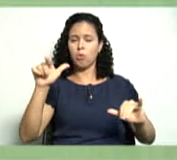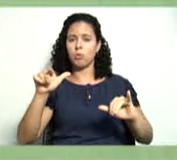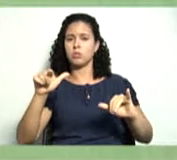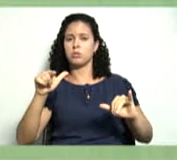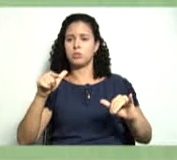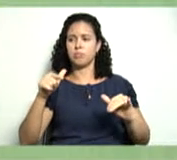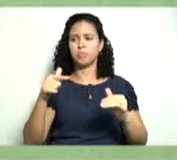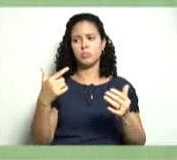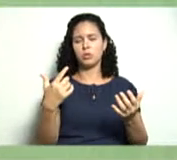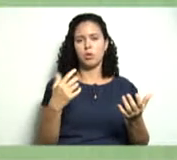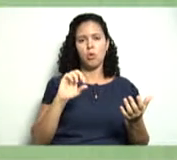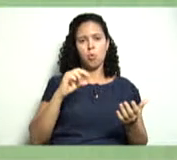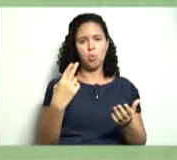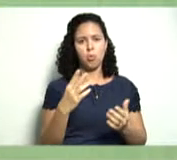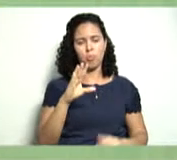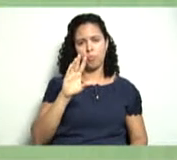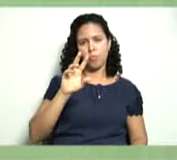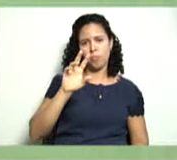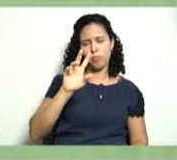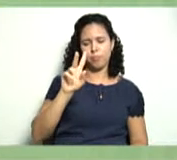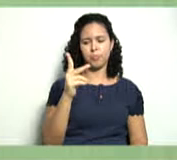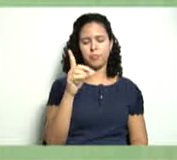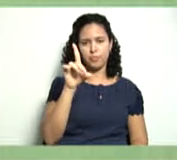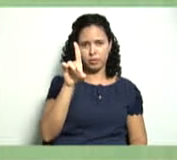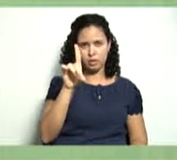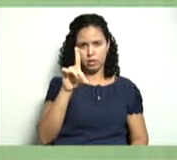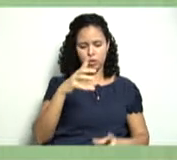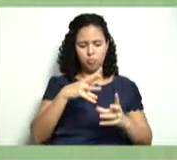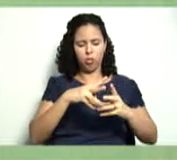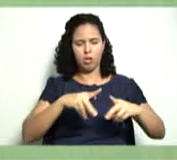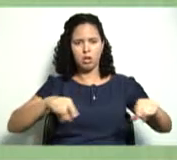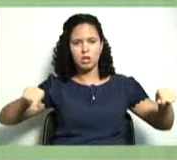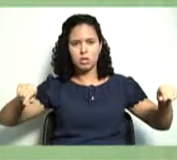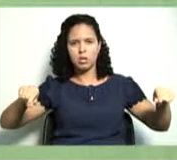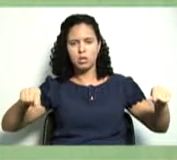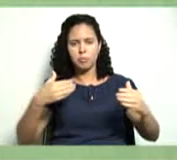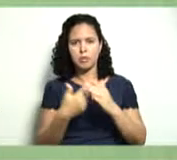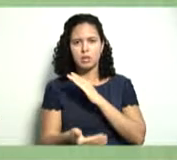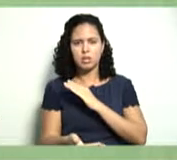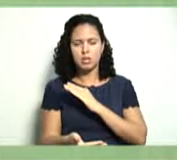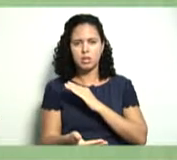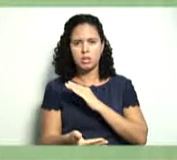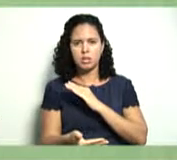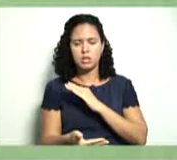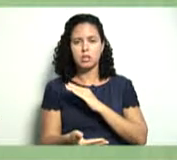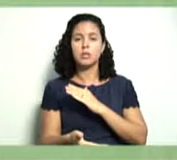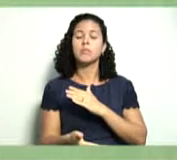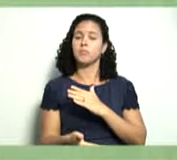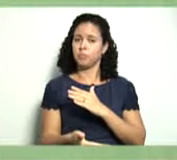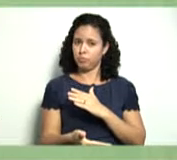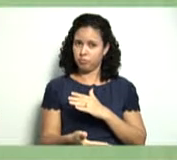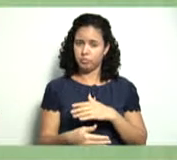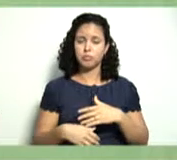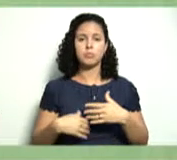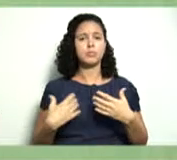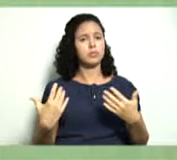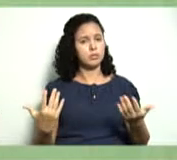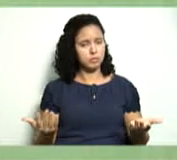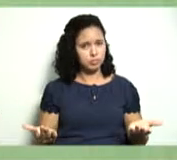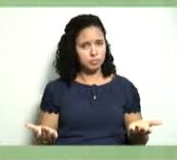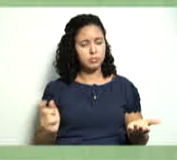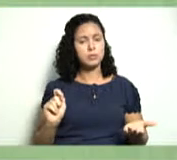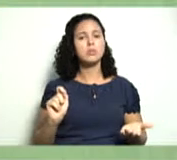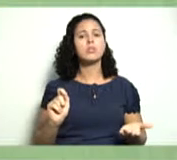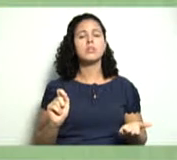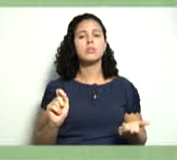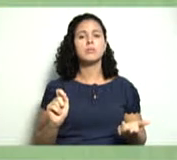estragasse o hd no servidor backup uma forma de garantir